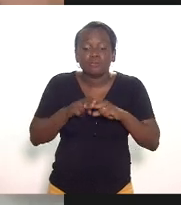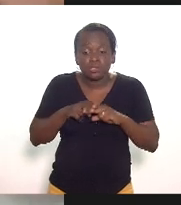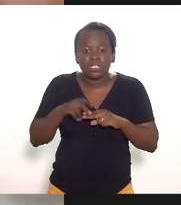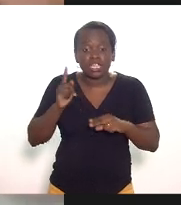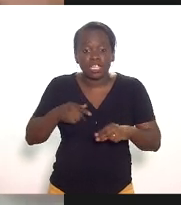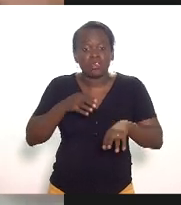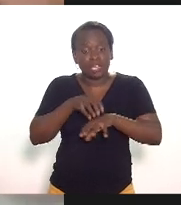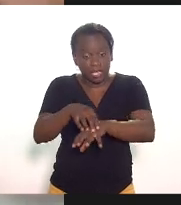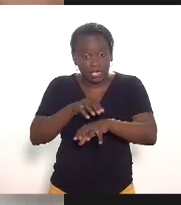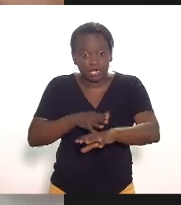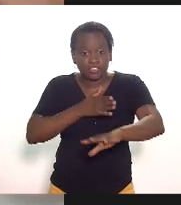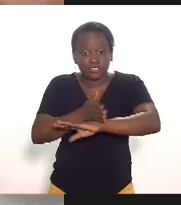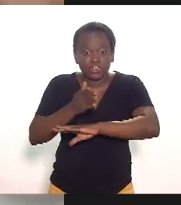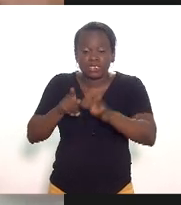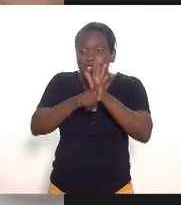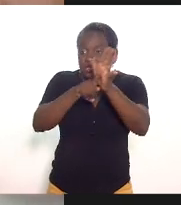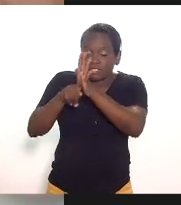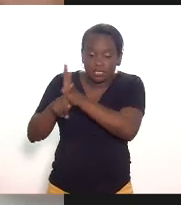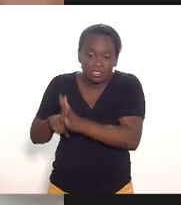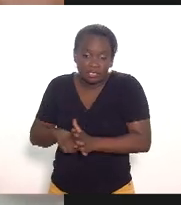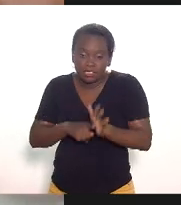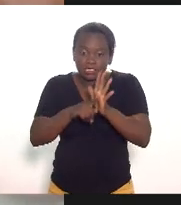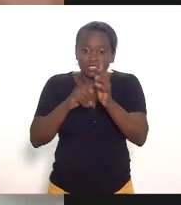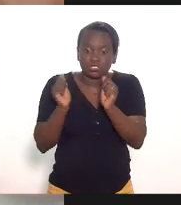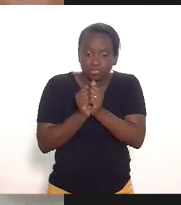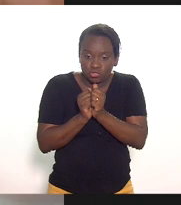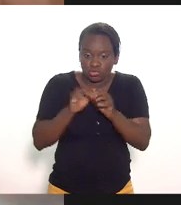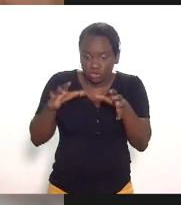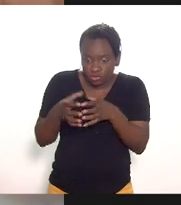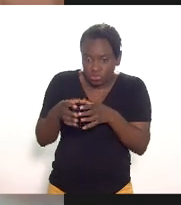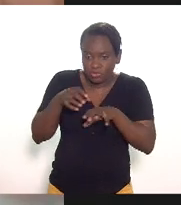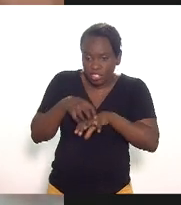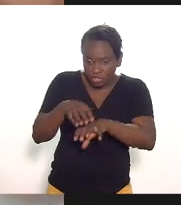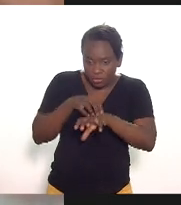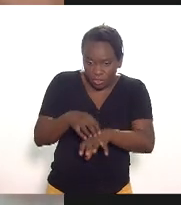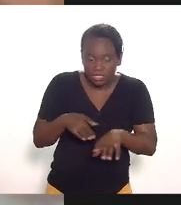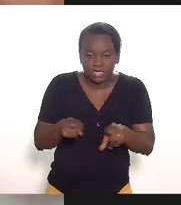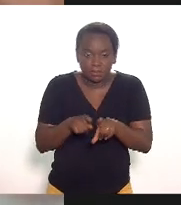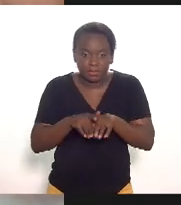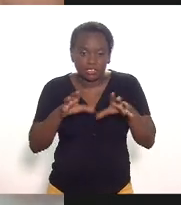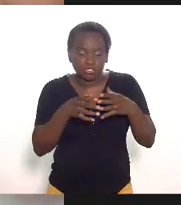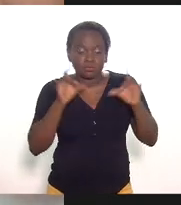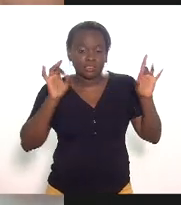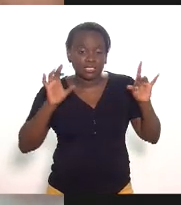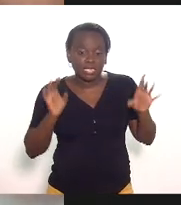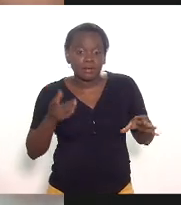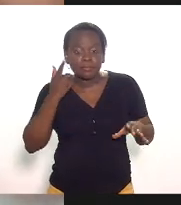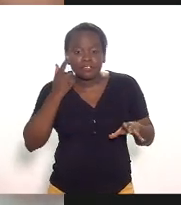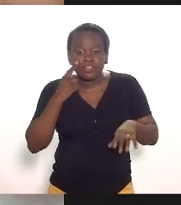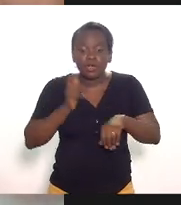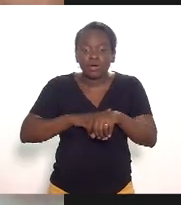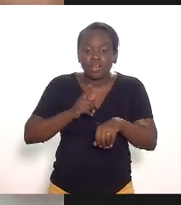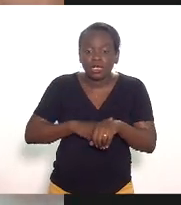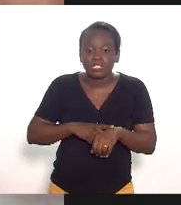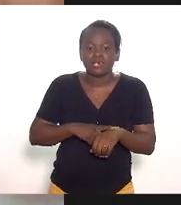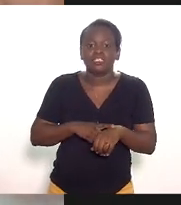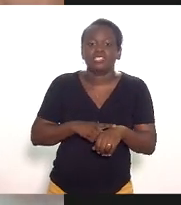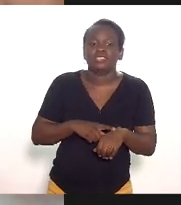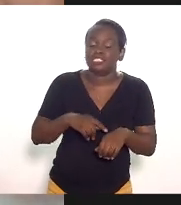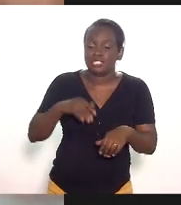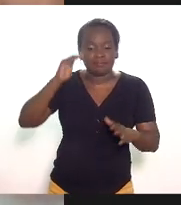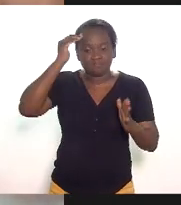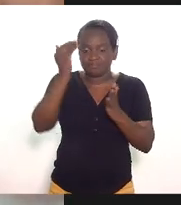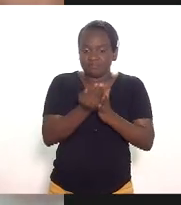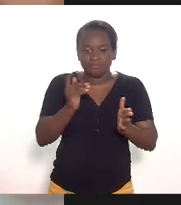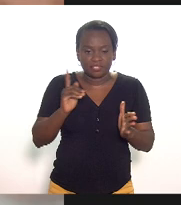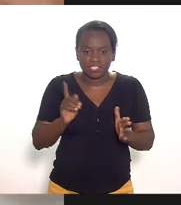do transporte público, fazendo a vistoria junto com a comissão de transporte e a comissão especial, para ver os horários que não estavam sendo